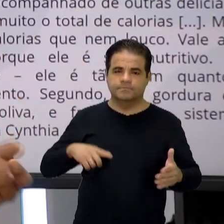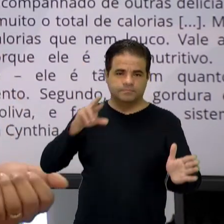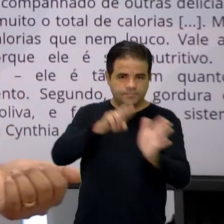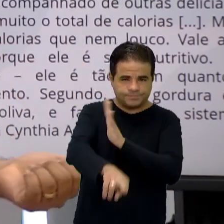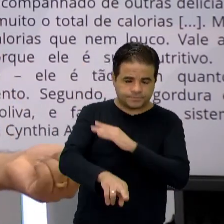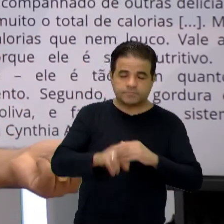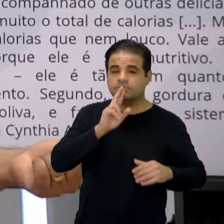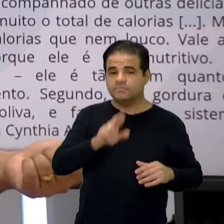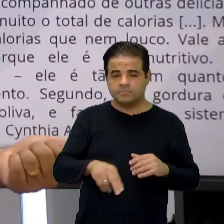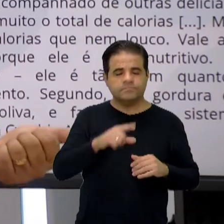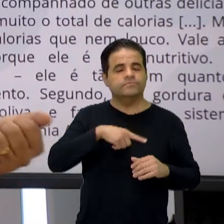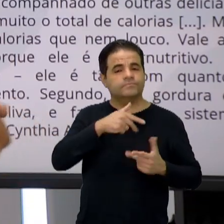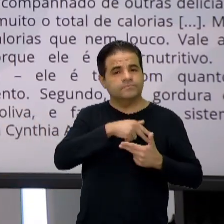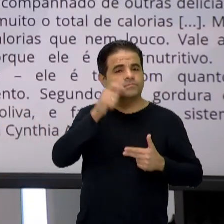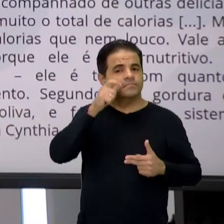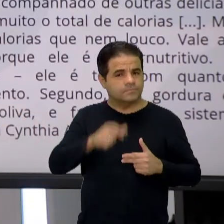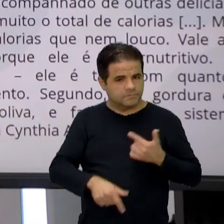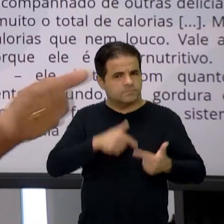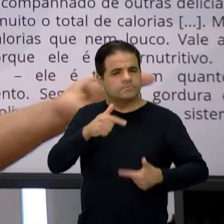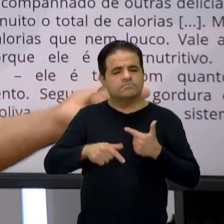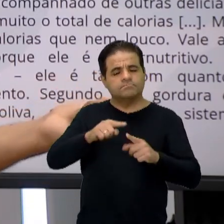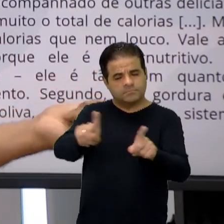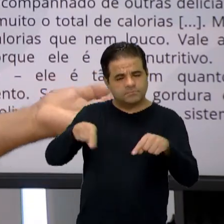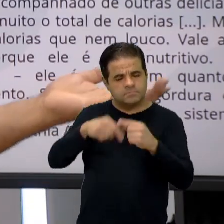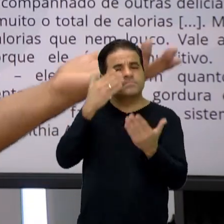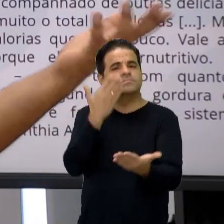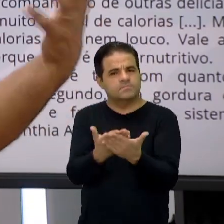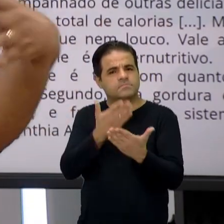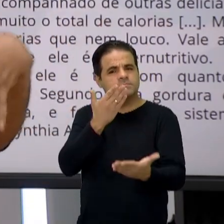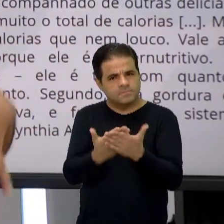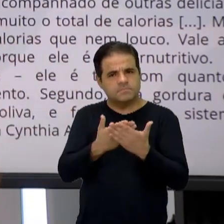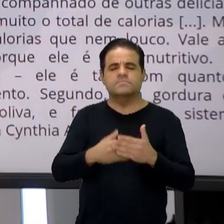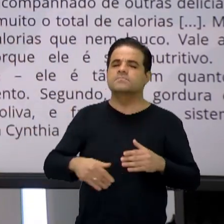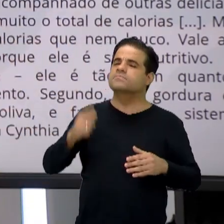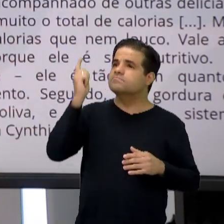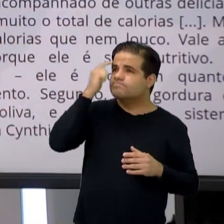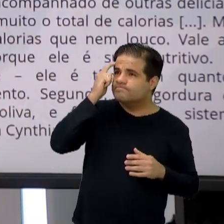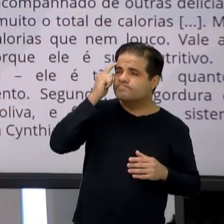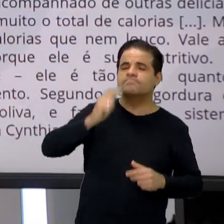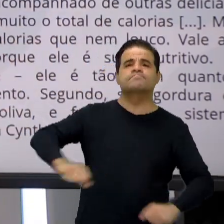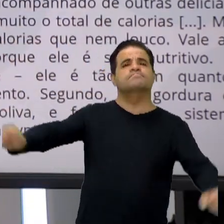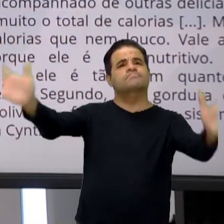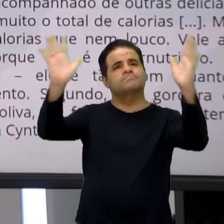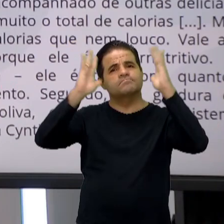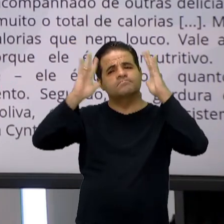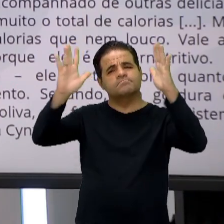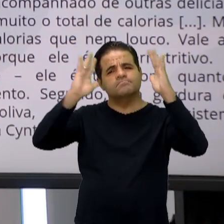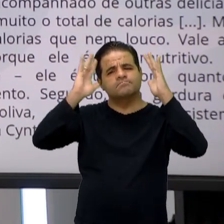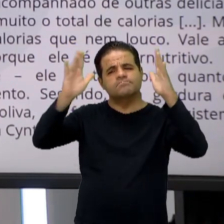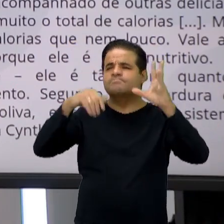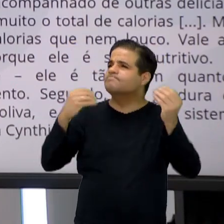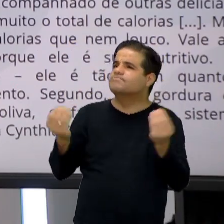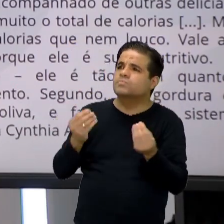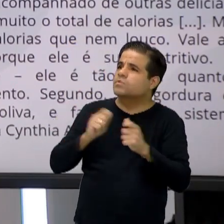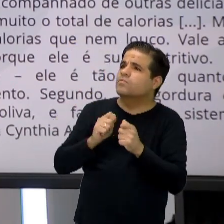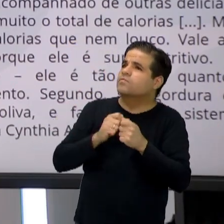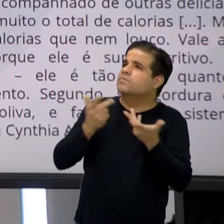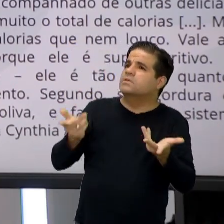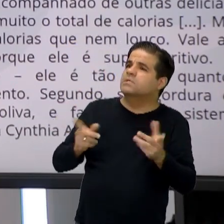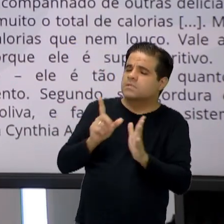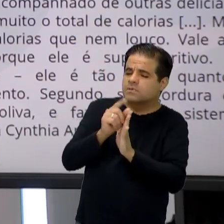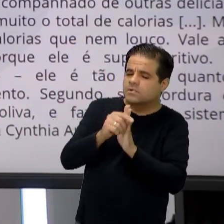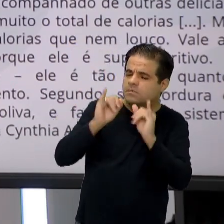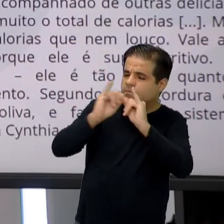resposta. Olha, uma coisa muito interessante quando está trabalhando em sala de aula, que às vezes está ensinando um artigo de divulgação científica, aí os alunos ficam, professor, mas como que eu vou fazer um artigo